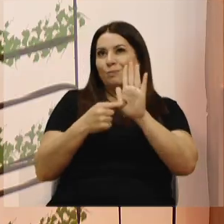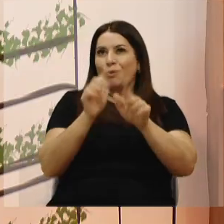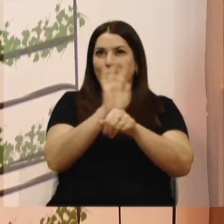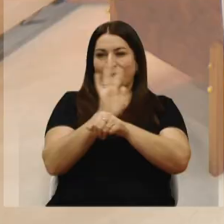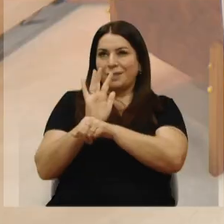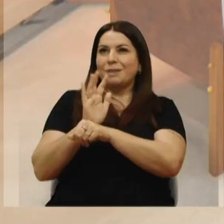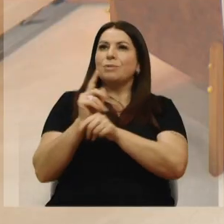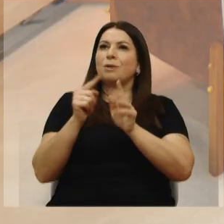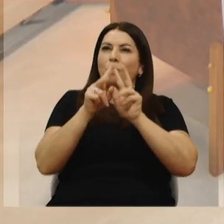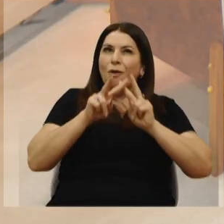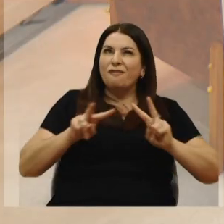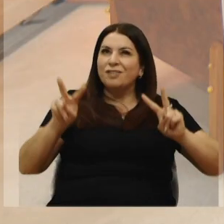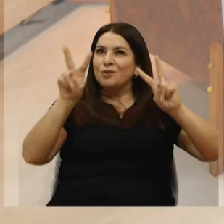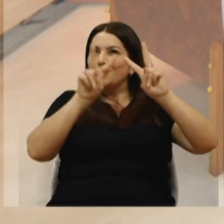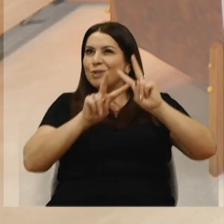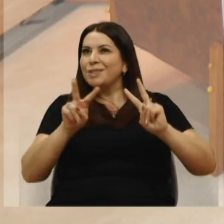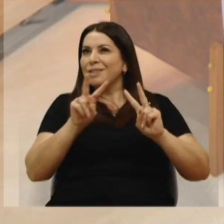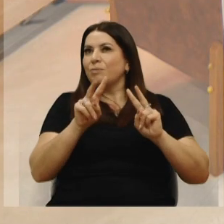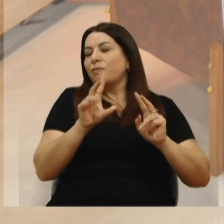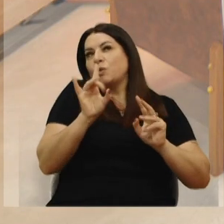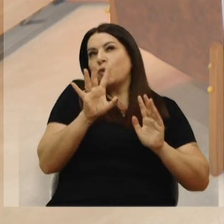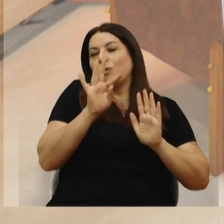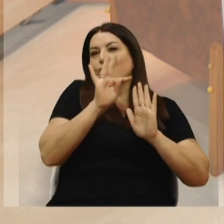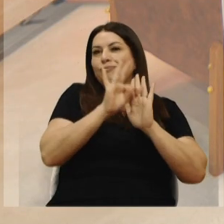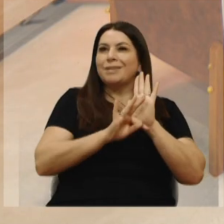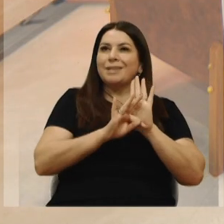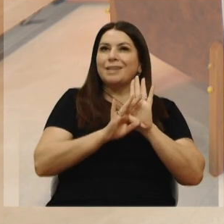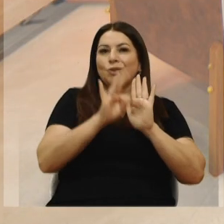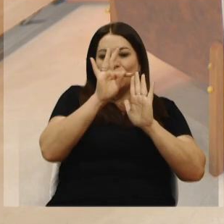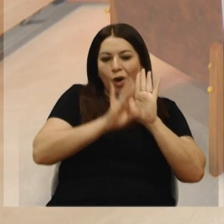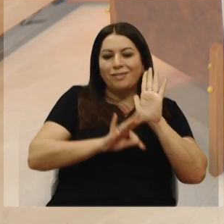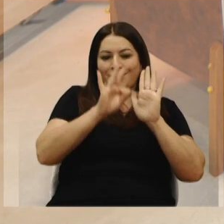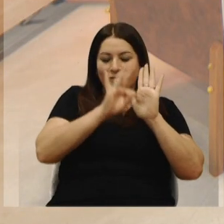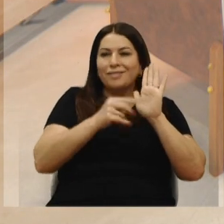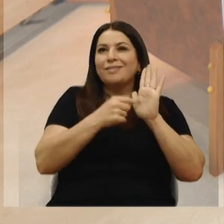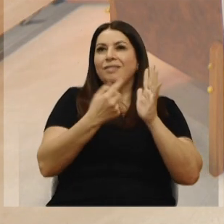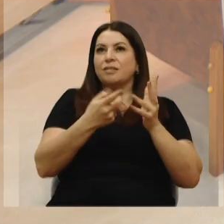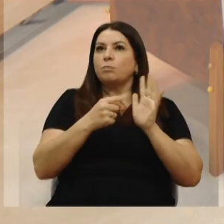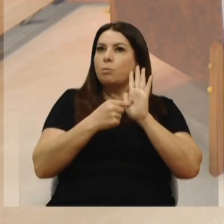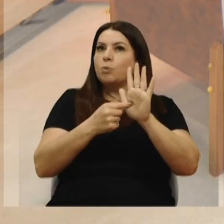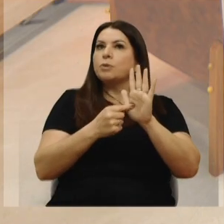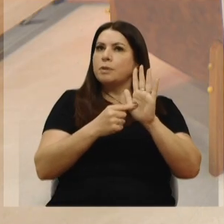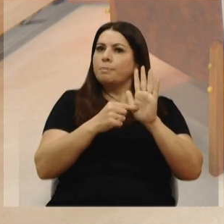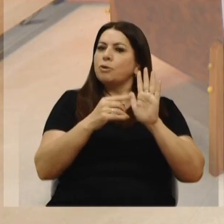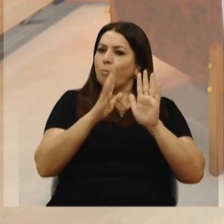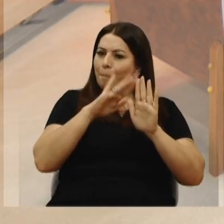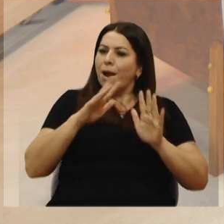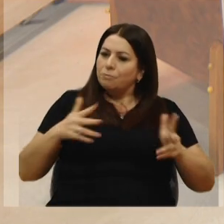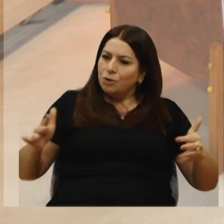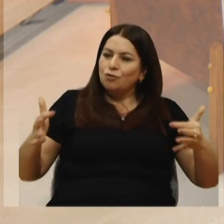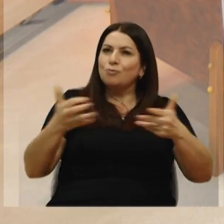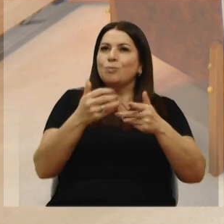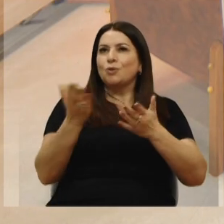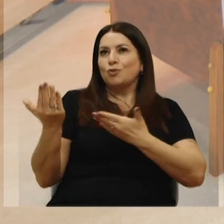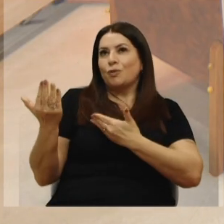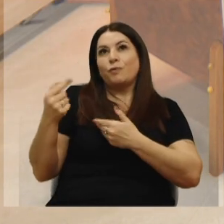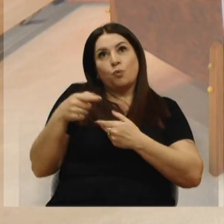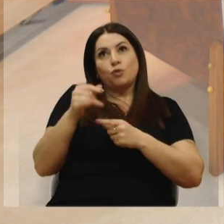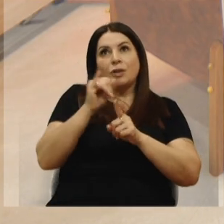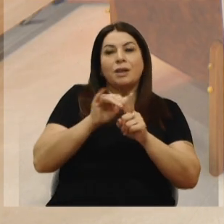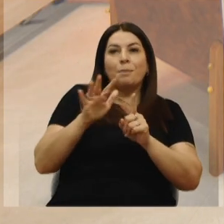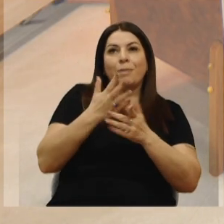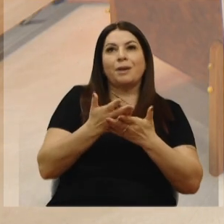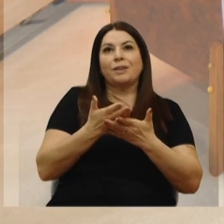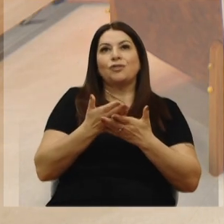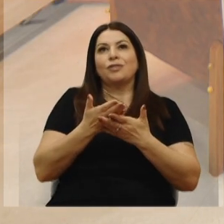também trouxe esse aspecto visual, né, para não ficar um texto apenas textual, né, então para atrair também esses públicos mais jovens, já que